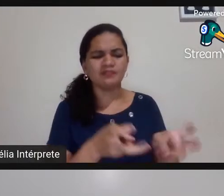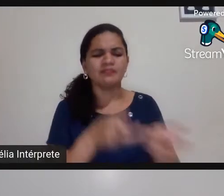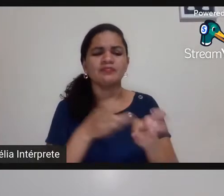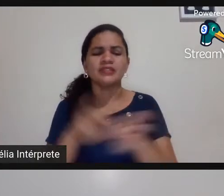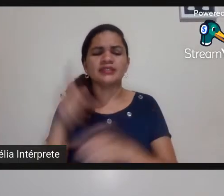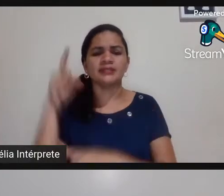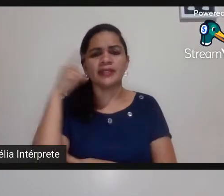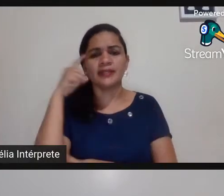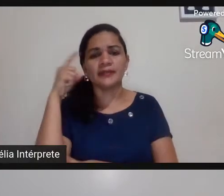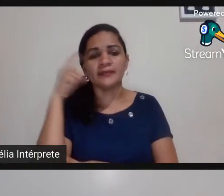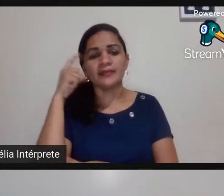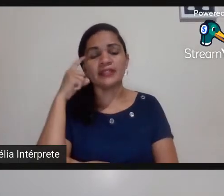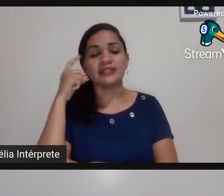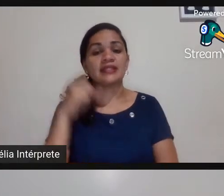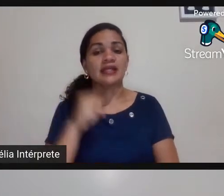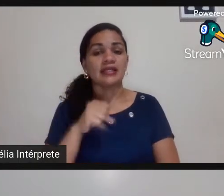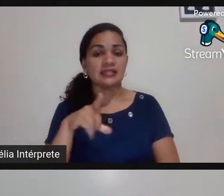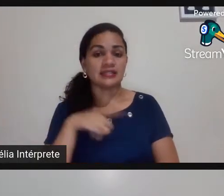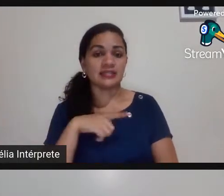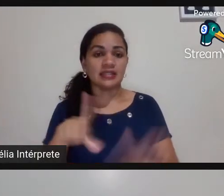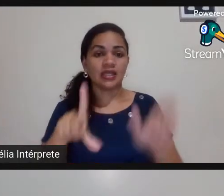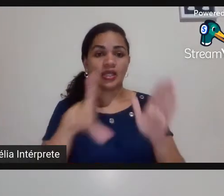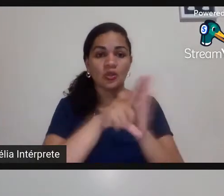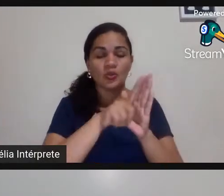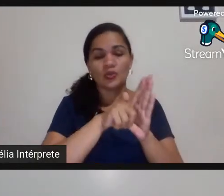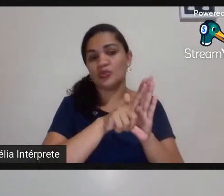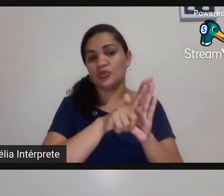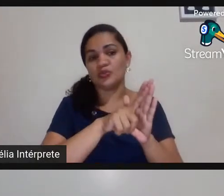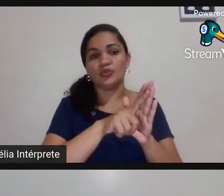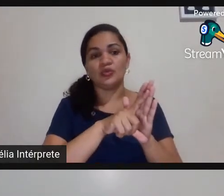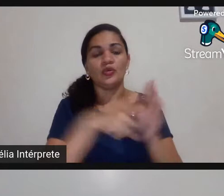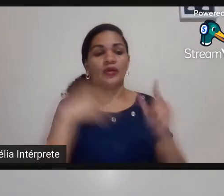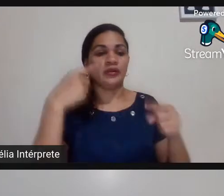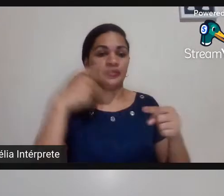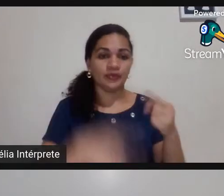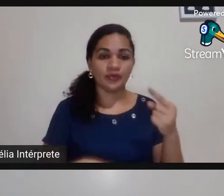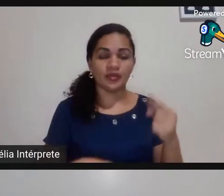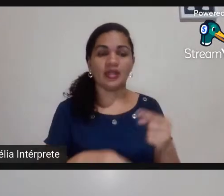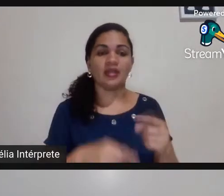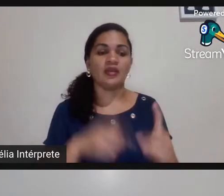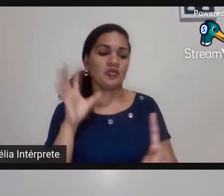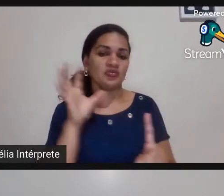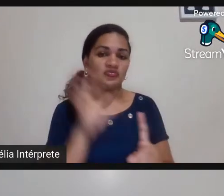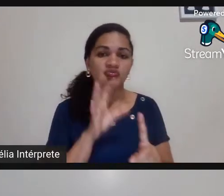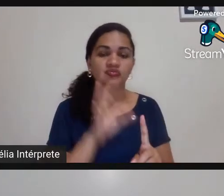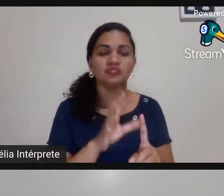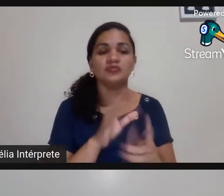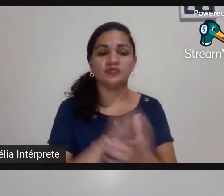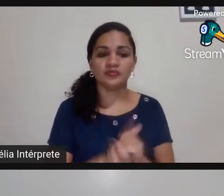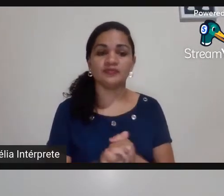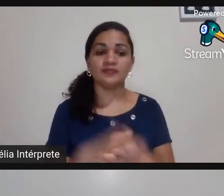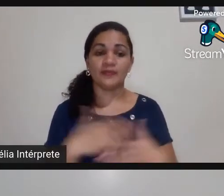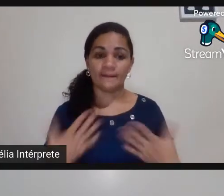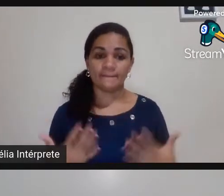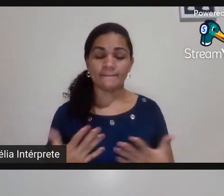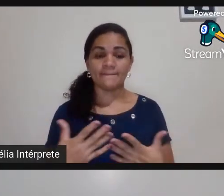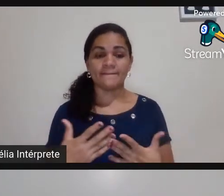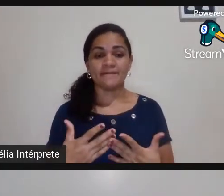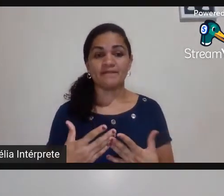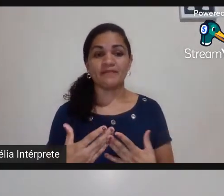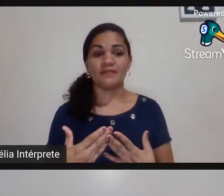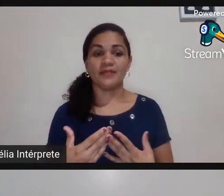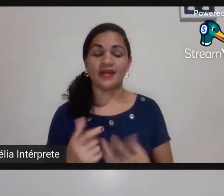tipo de violação algum direito social trabalhista algum tipo de exploração mas E aí vamos jogar um pouco para o nosso